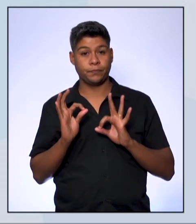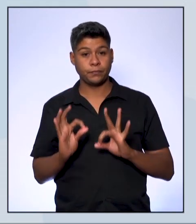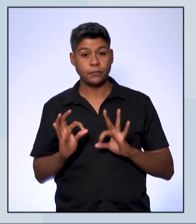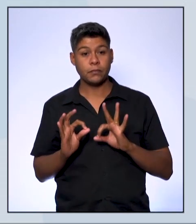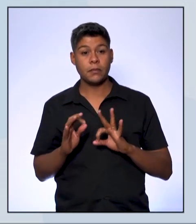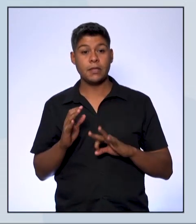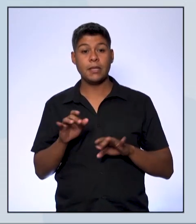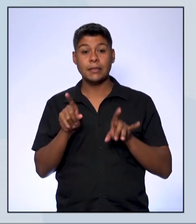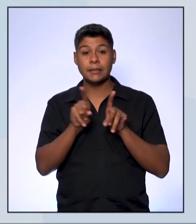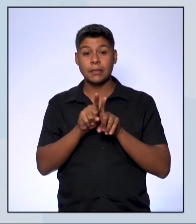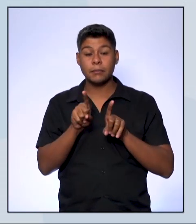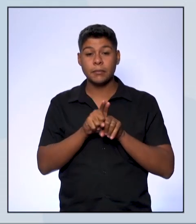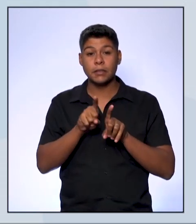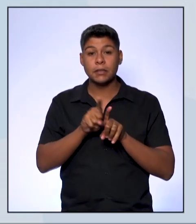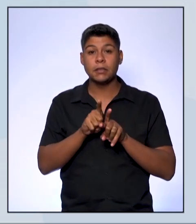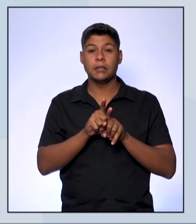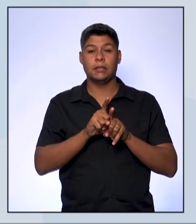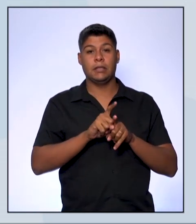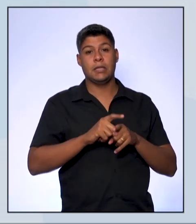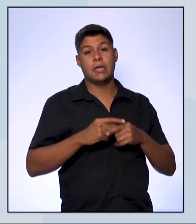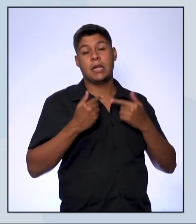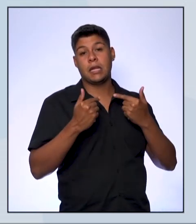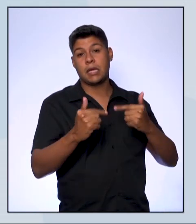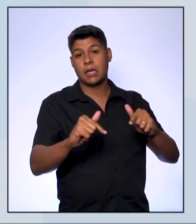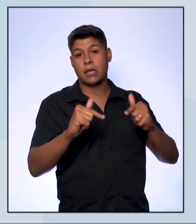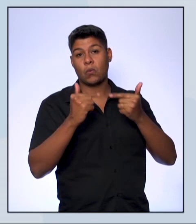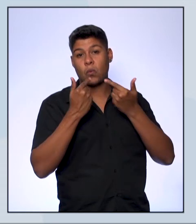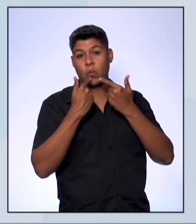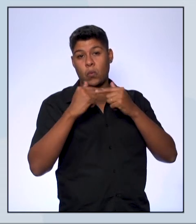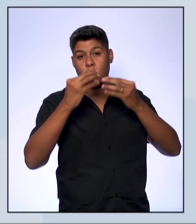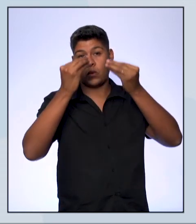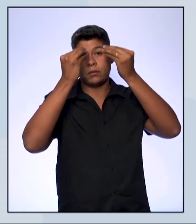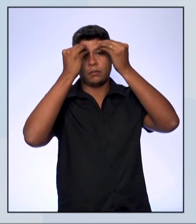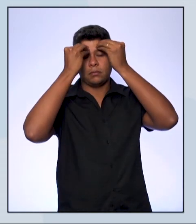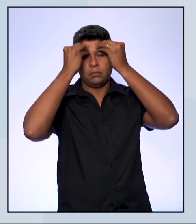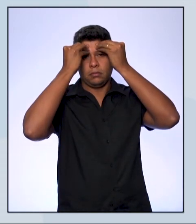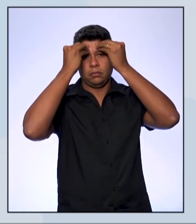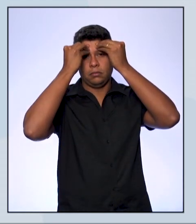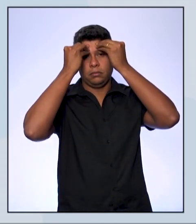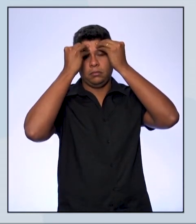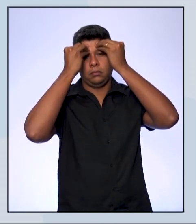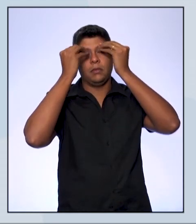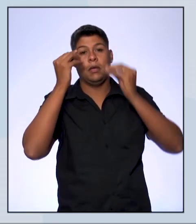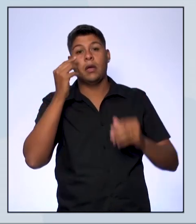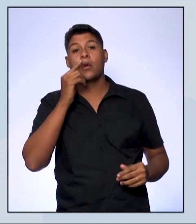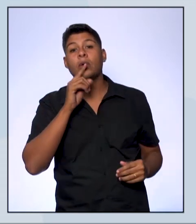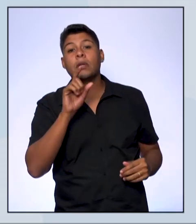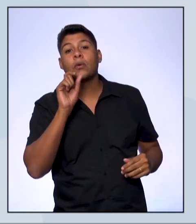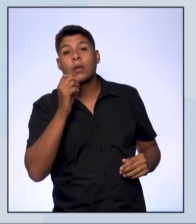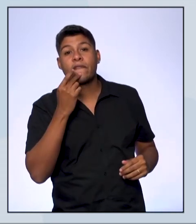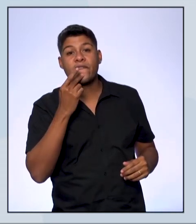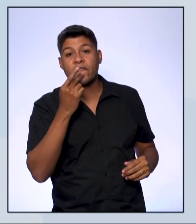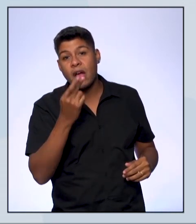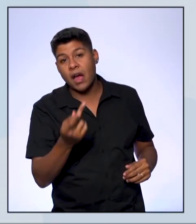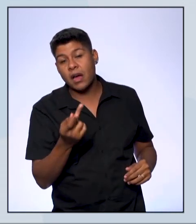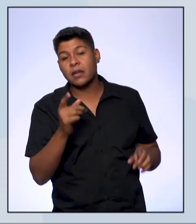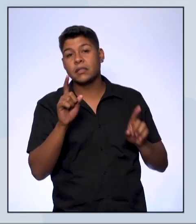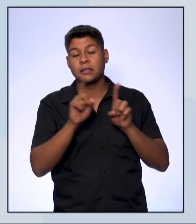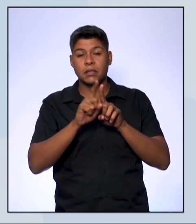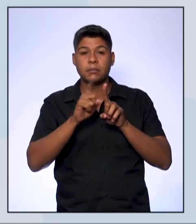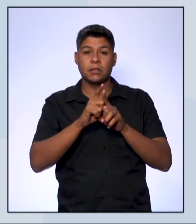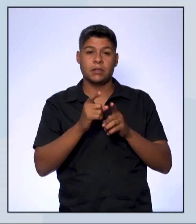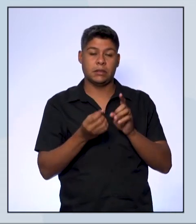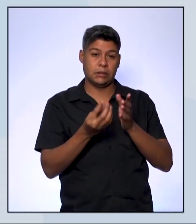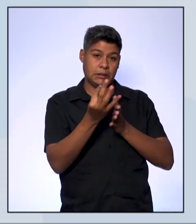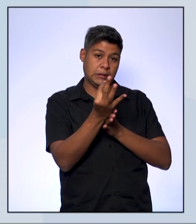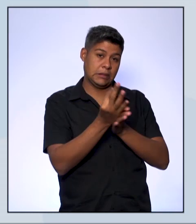filho que ela também aumenta o nosso repertório linguístico né e isso enriquece o que a nossa fala e também quando